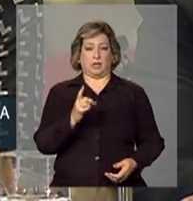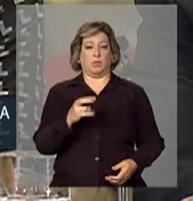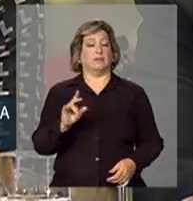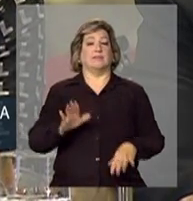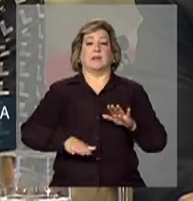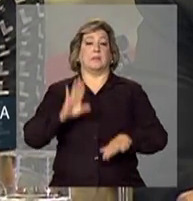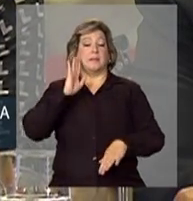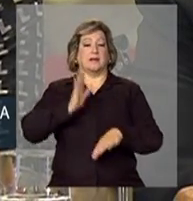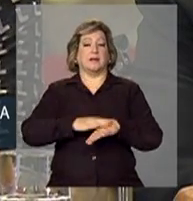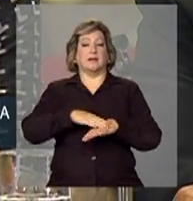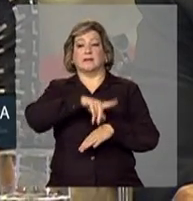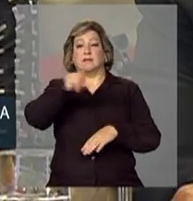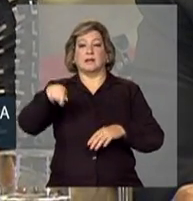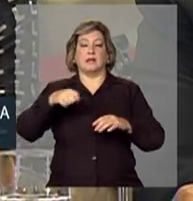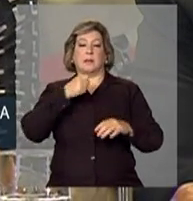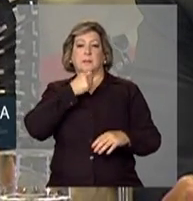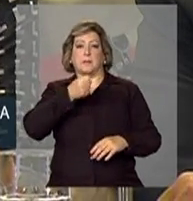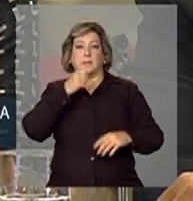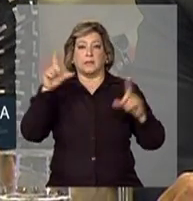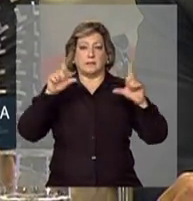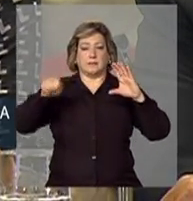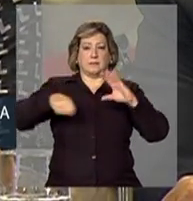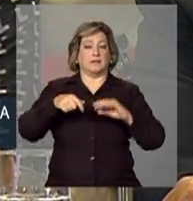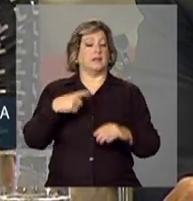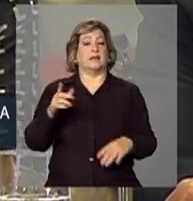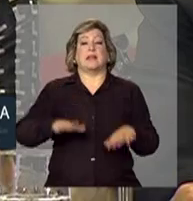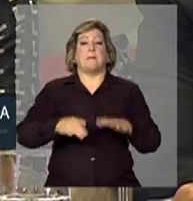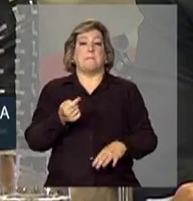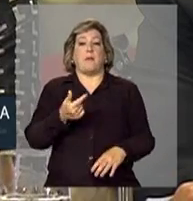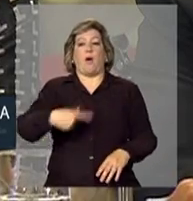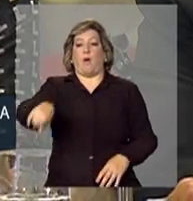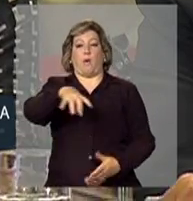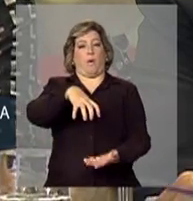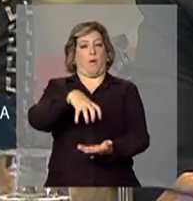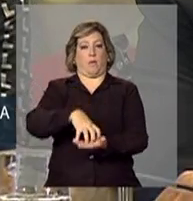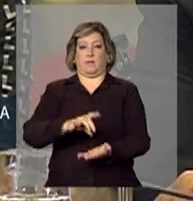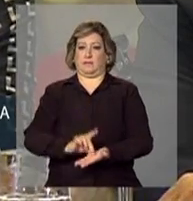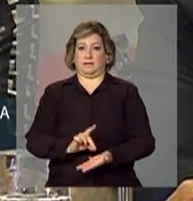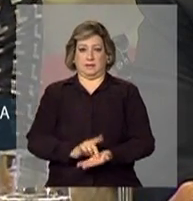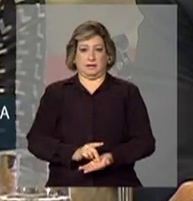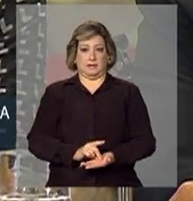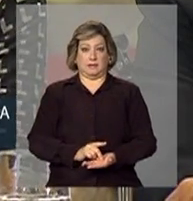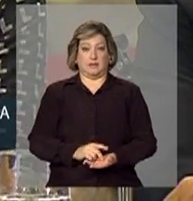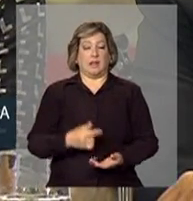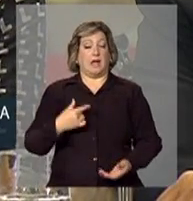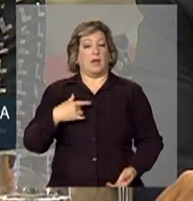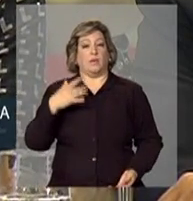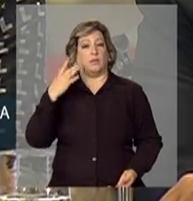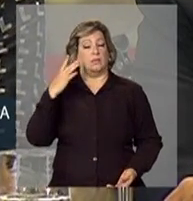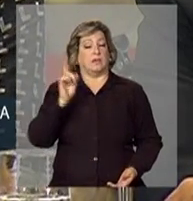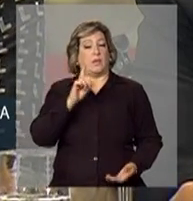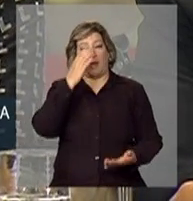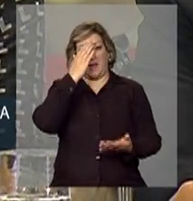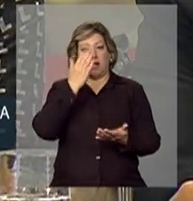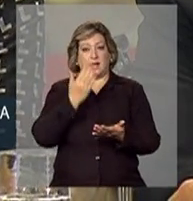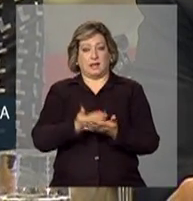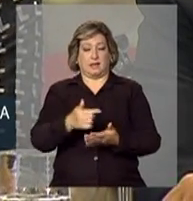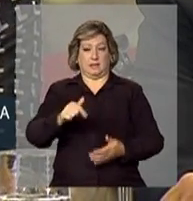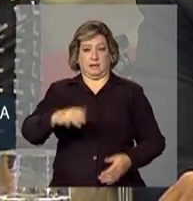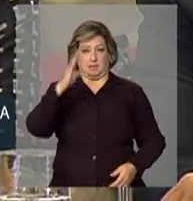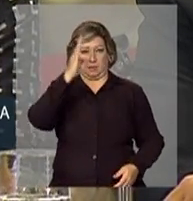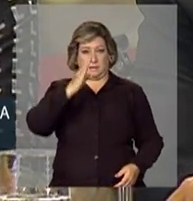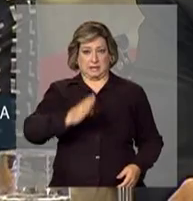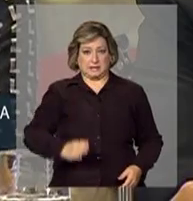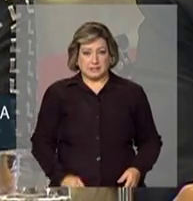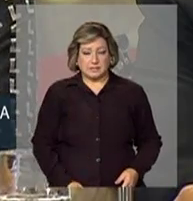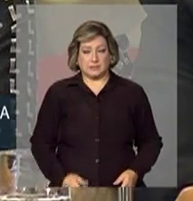imprensa. Isso depende pouco da Comissão da Verdade. E não creio que no Brasil, nesse momento, haja um verdadeiro